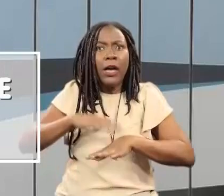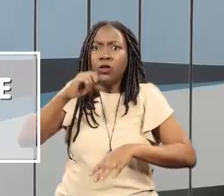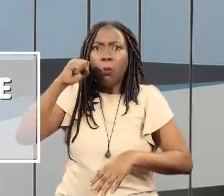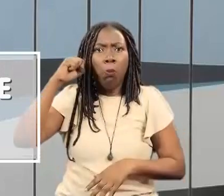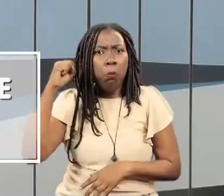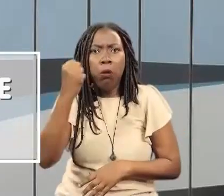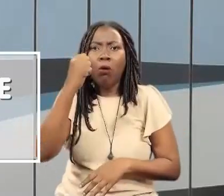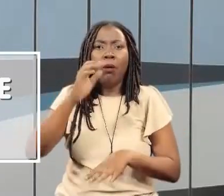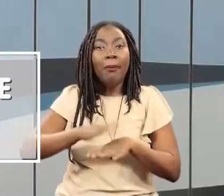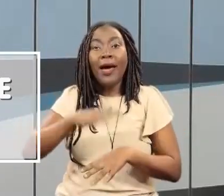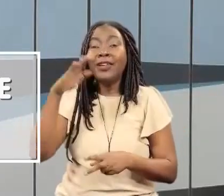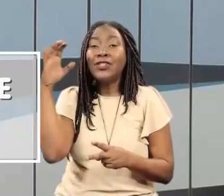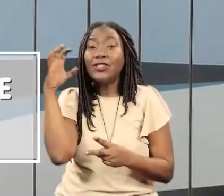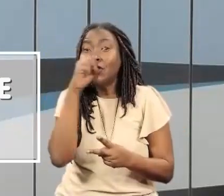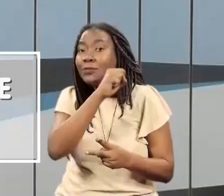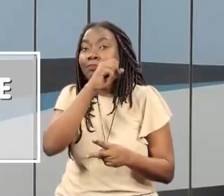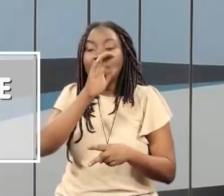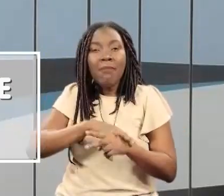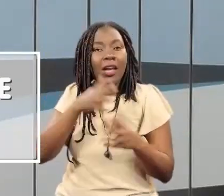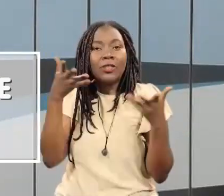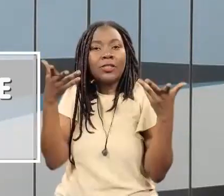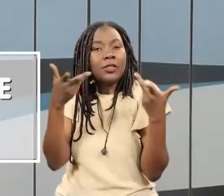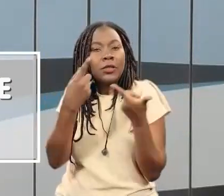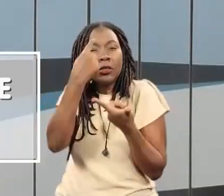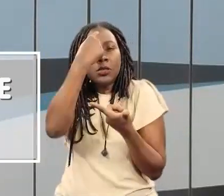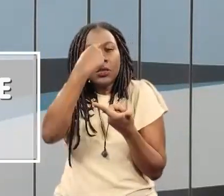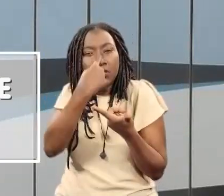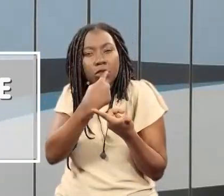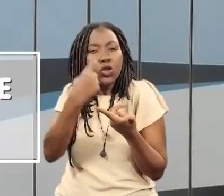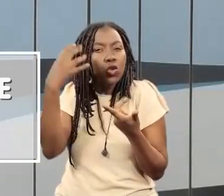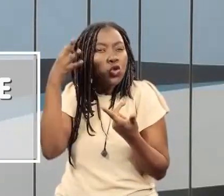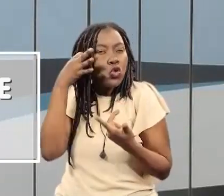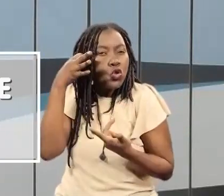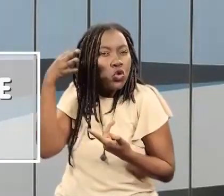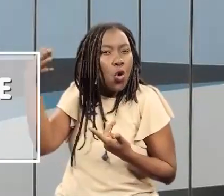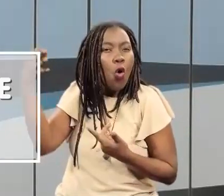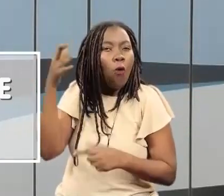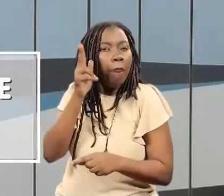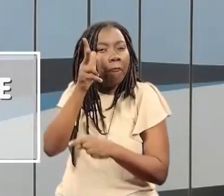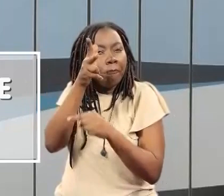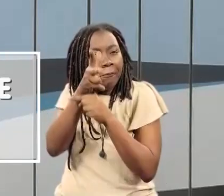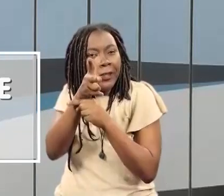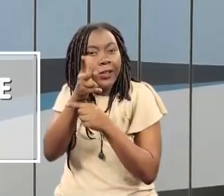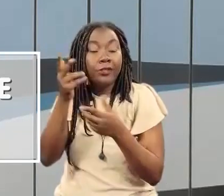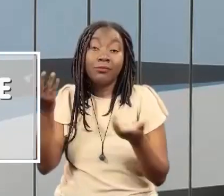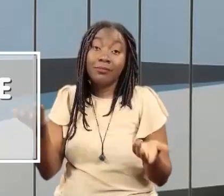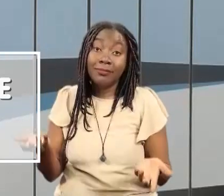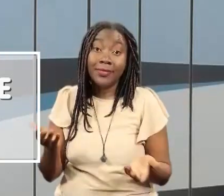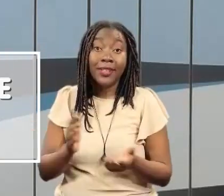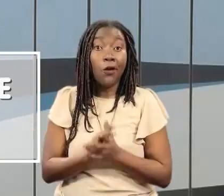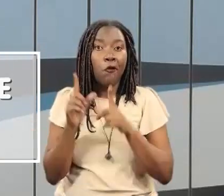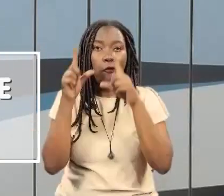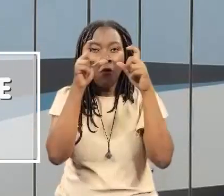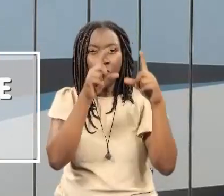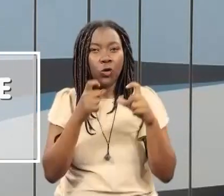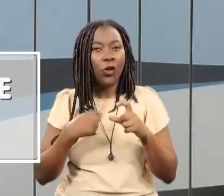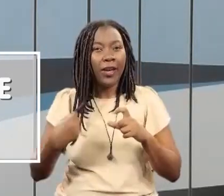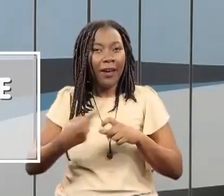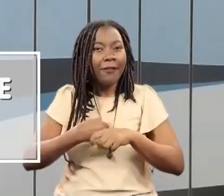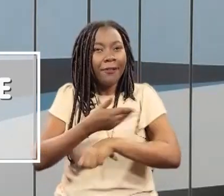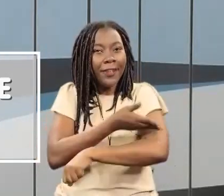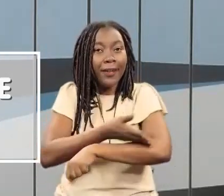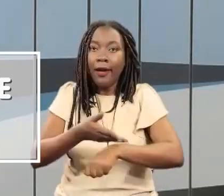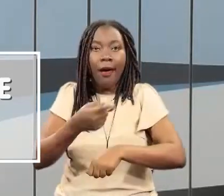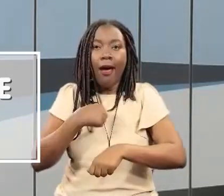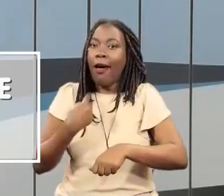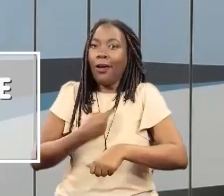mais rapidez, mais qualidade de imagem, de som, né, o vídeo, enfim, as fotografias que a gente faz. Então, a gente não vai